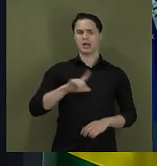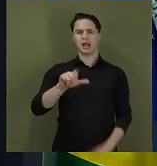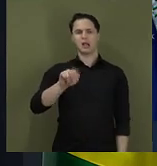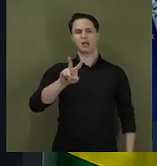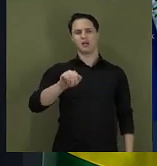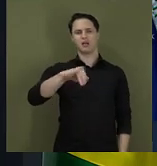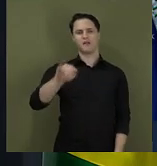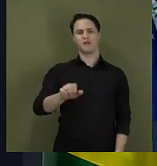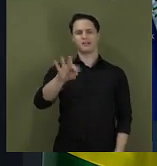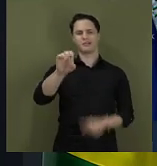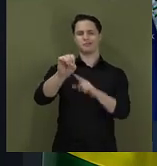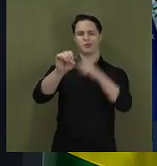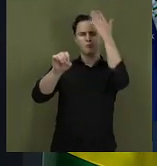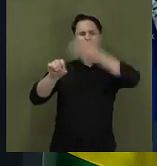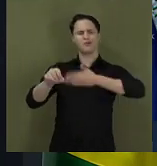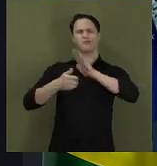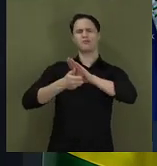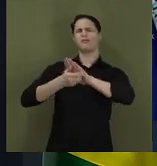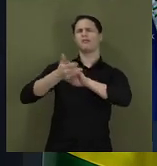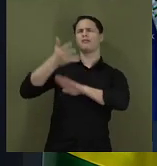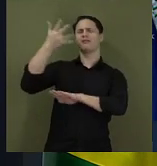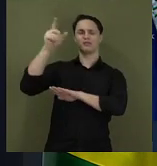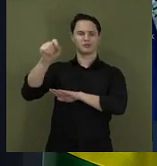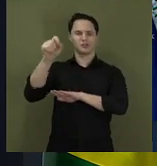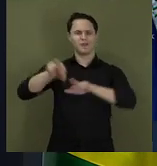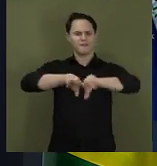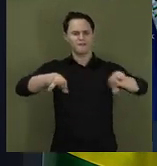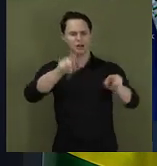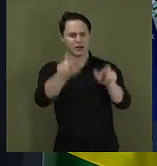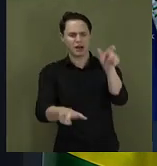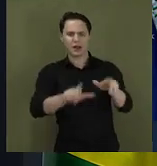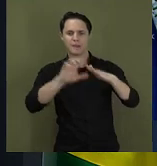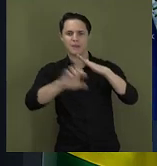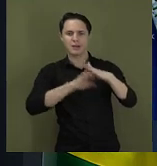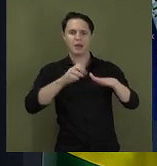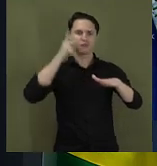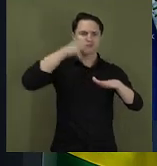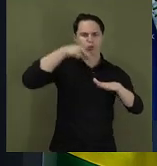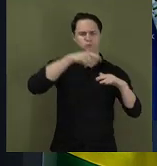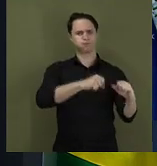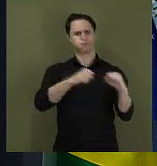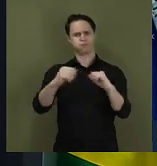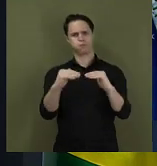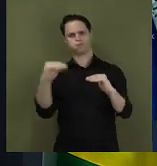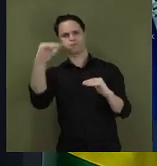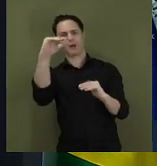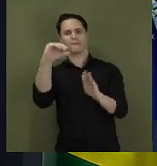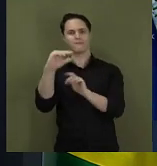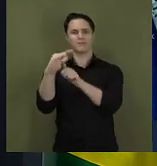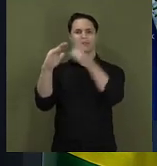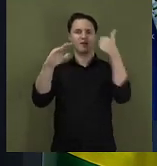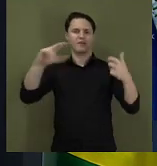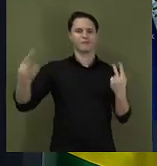provas incontestáveis fizeram com que dezenas de empresários e políticos muito poderosos fossem pela primeira vez parar